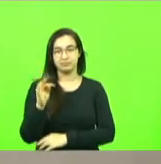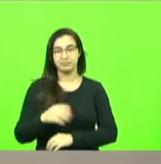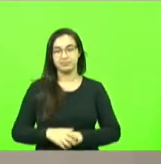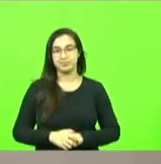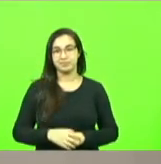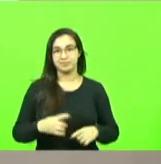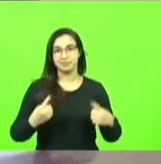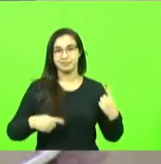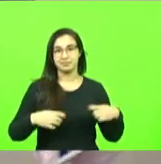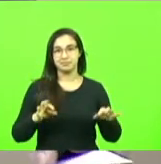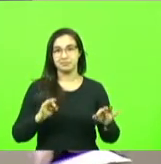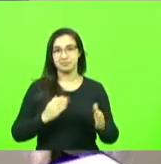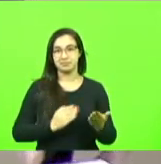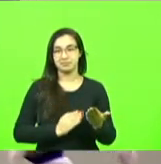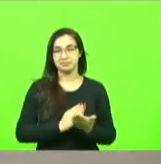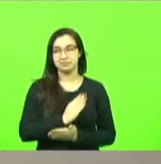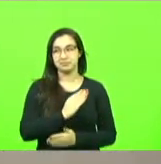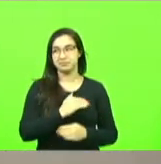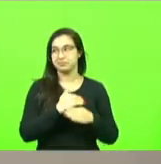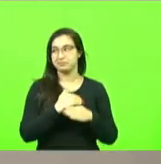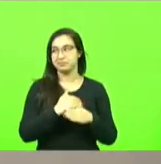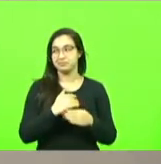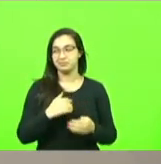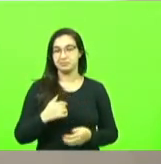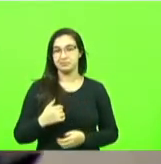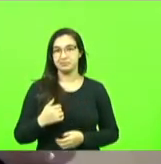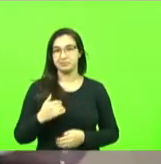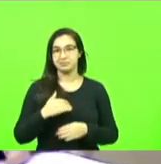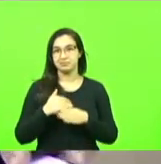aprovado por unanimidade